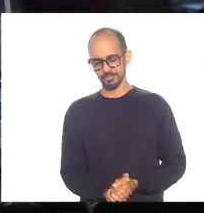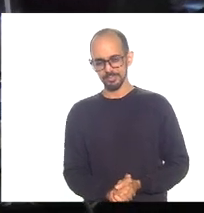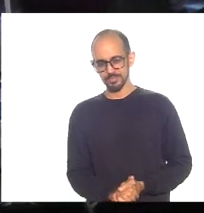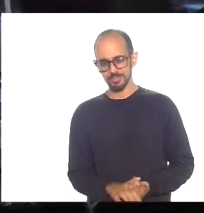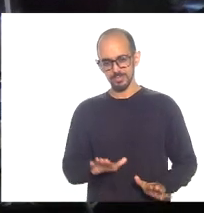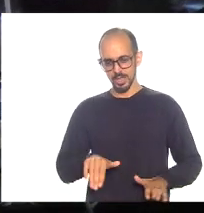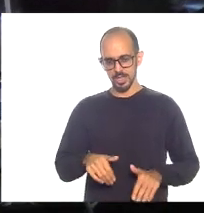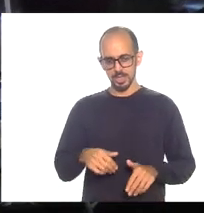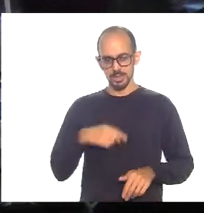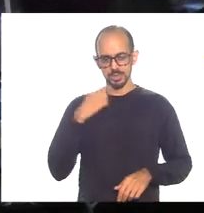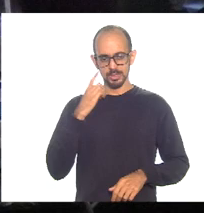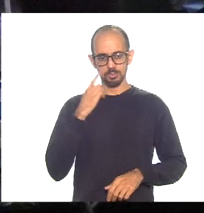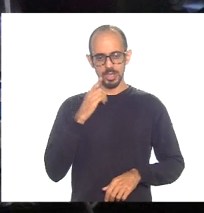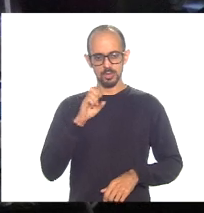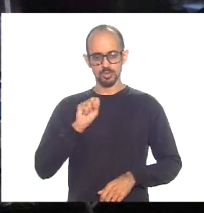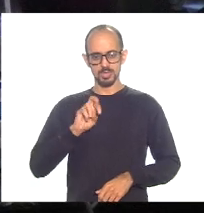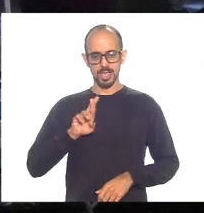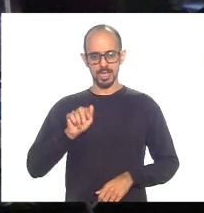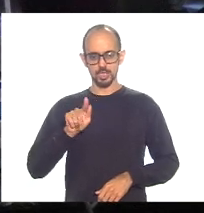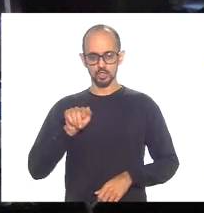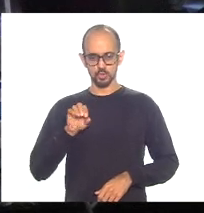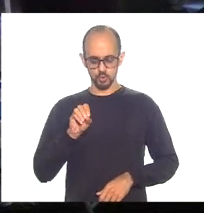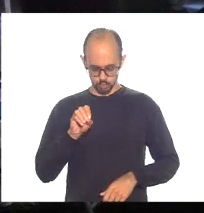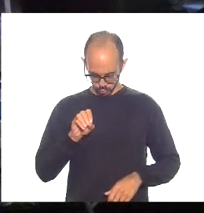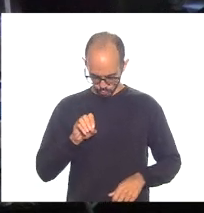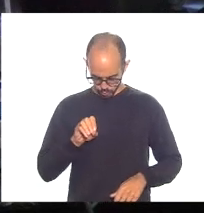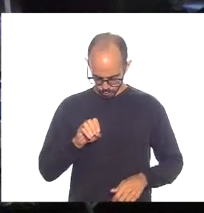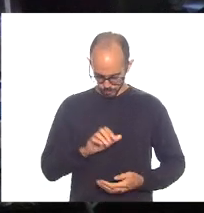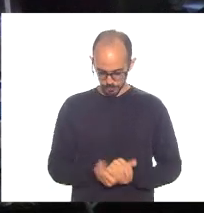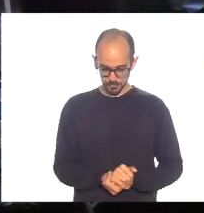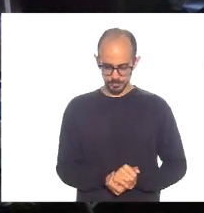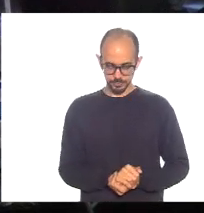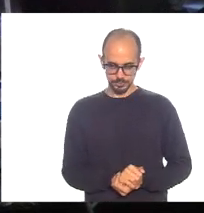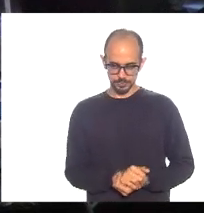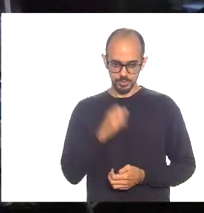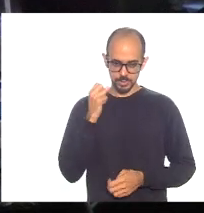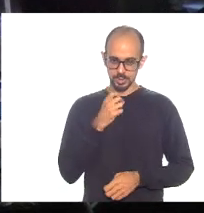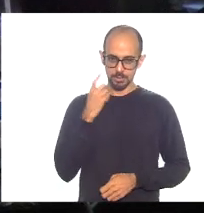Deputado Sérgio Fernandes. Deputado Sérgio Fernandes.